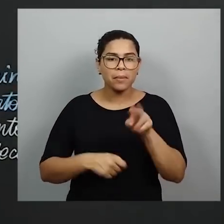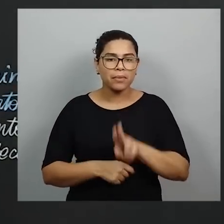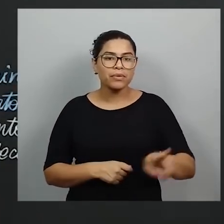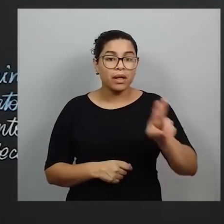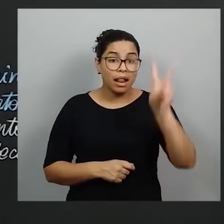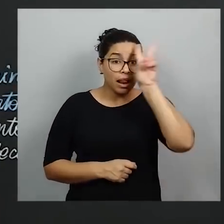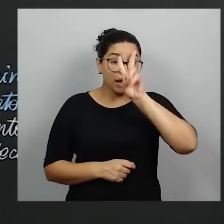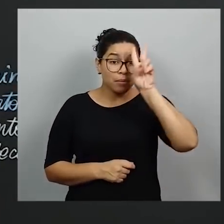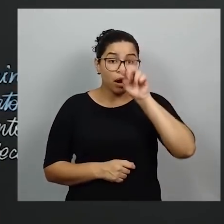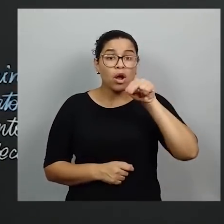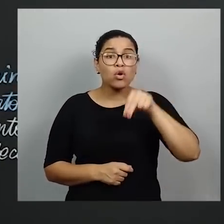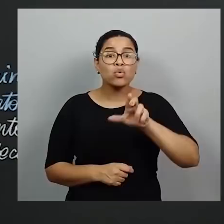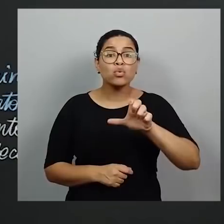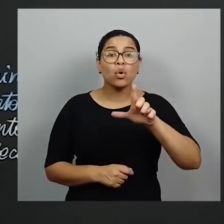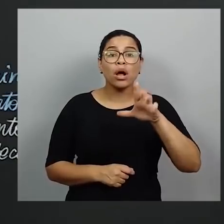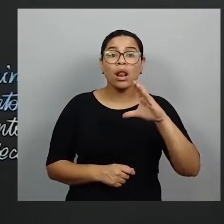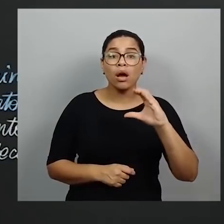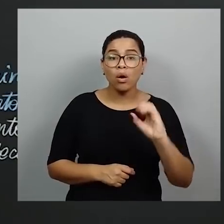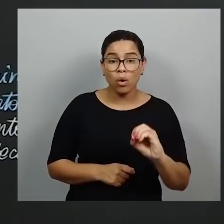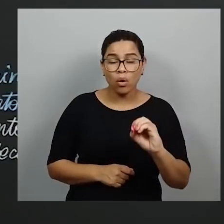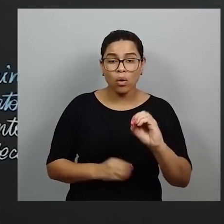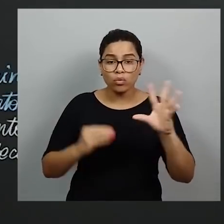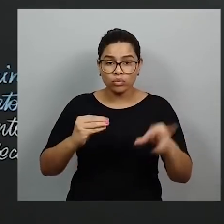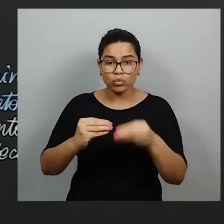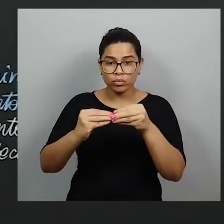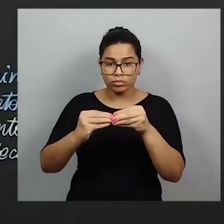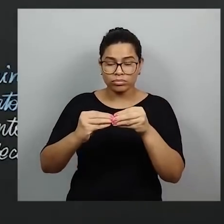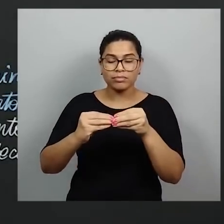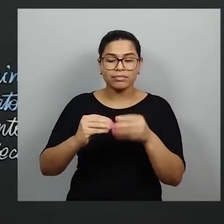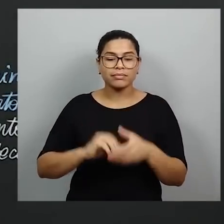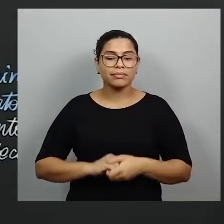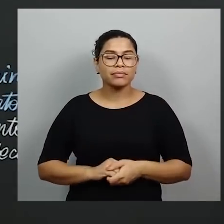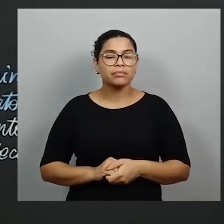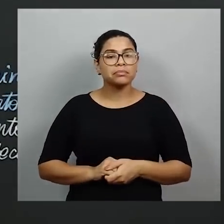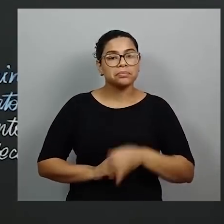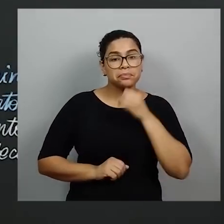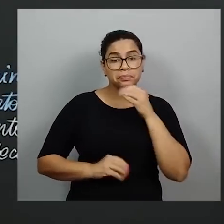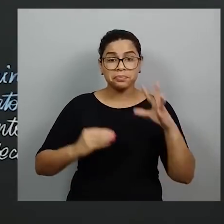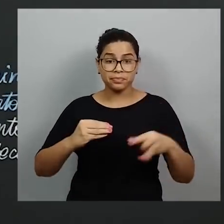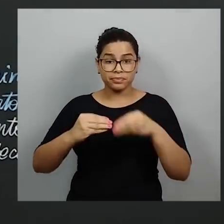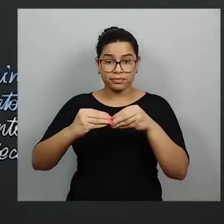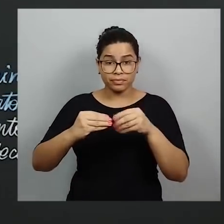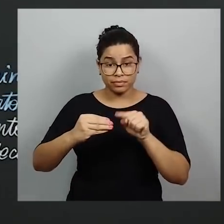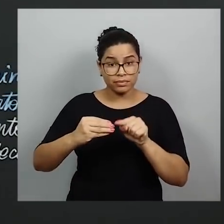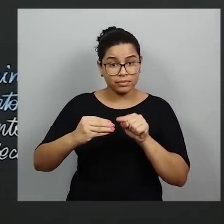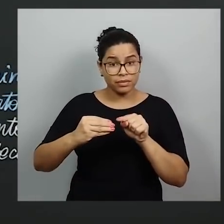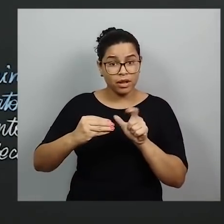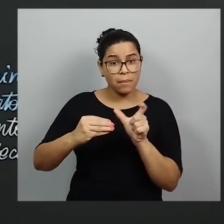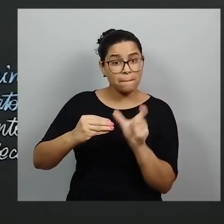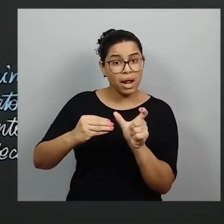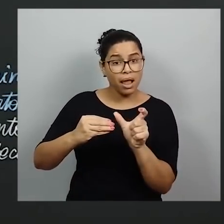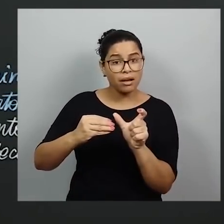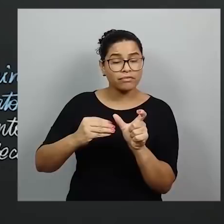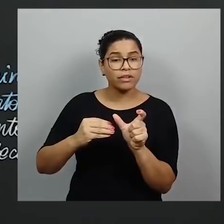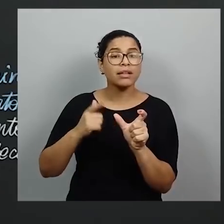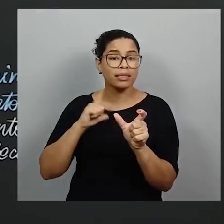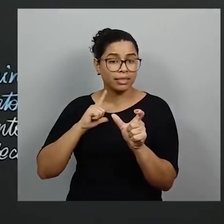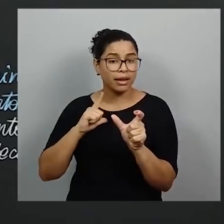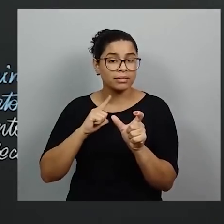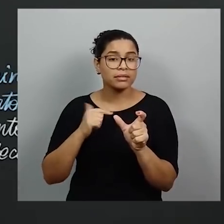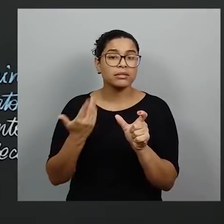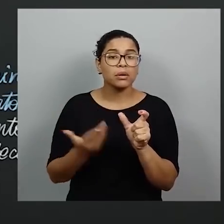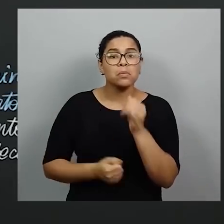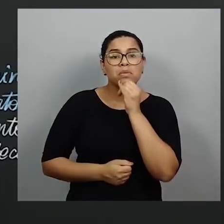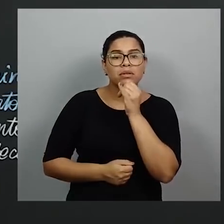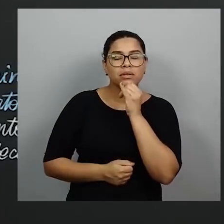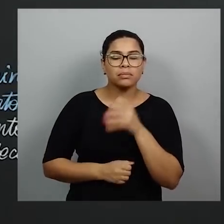lembrando quem são os núcleos do complemento, ou seja, o complemento ele vai ser formado por palavras também, óbvio, né? Então, nós